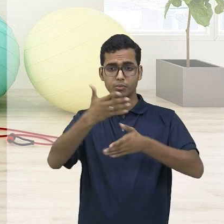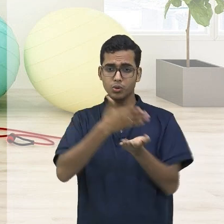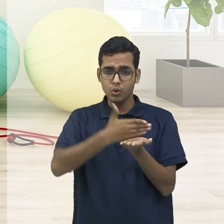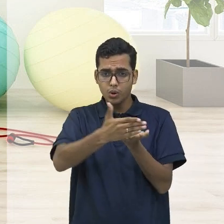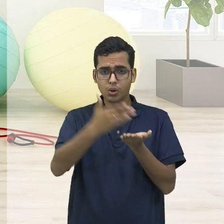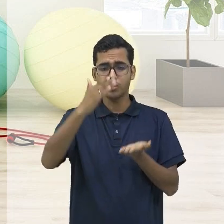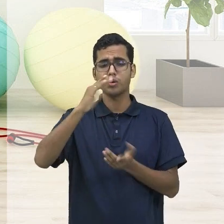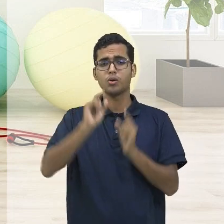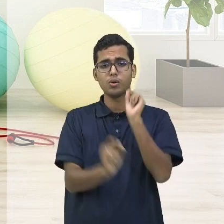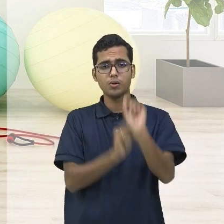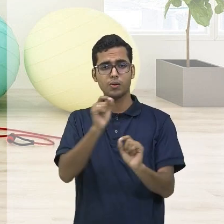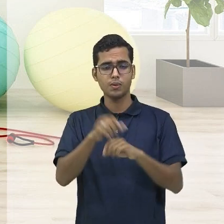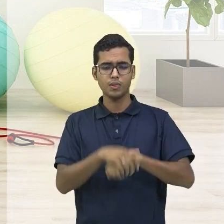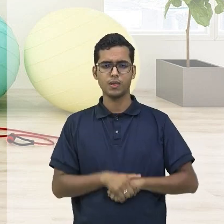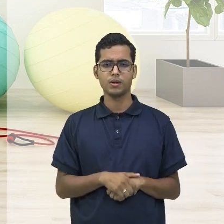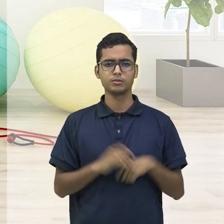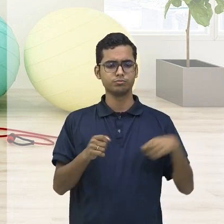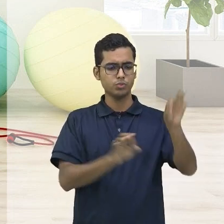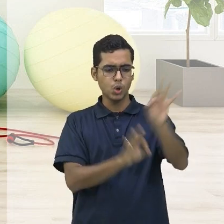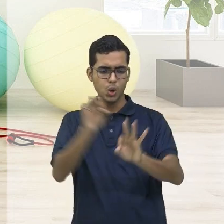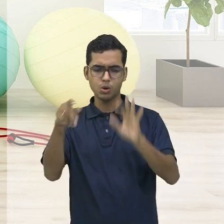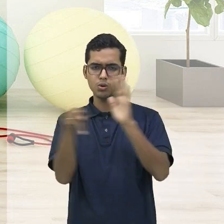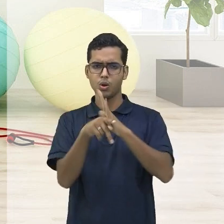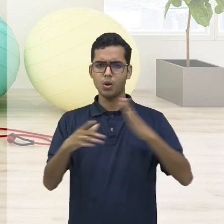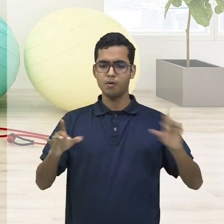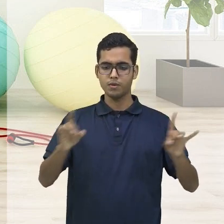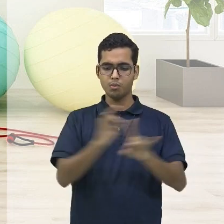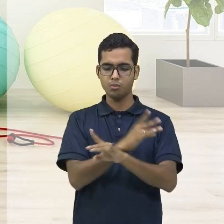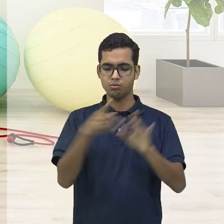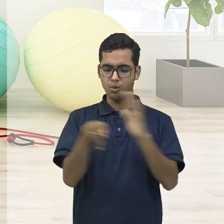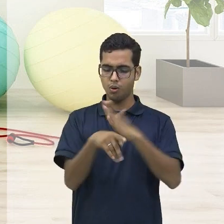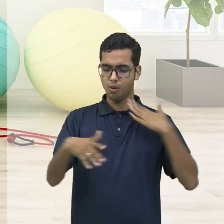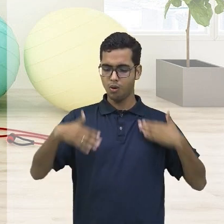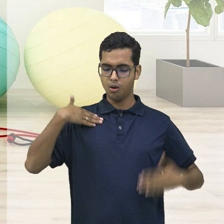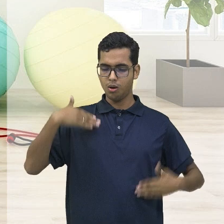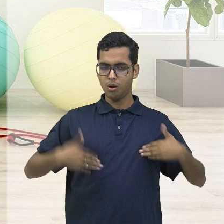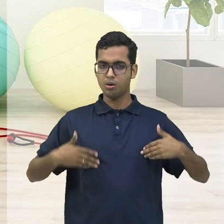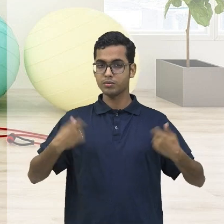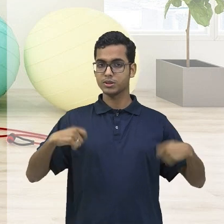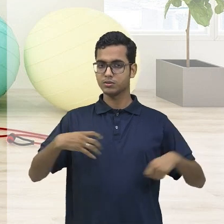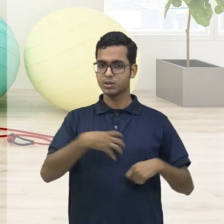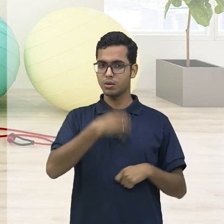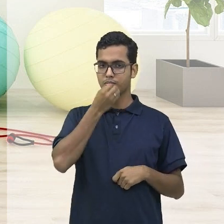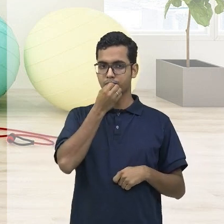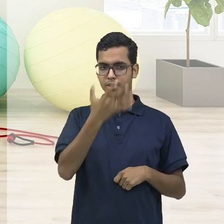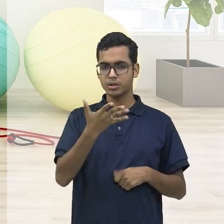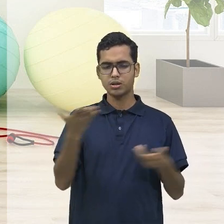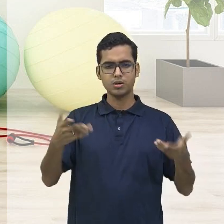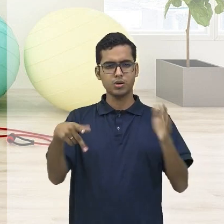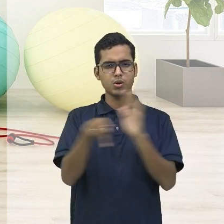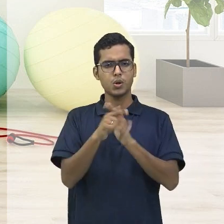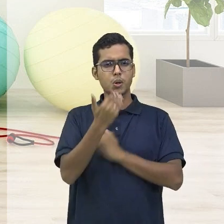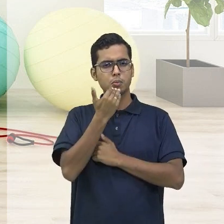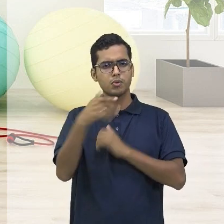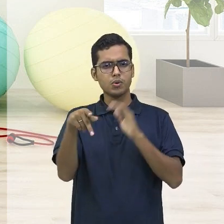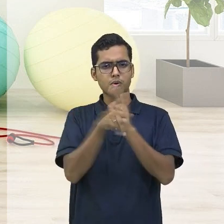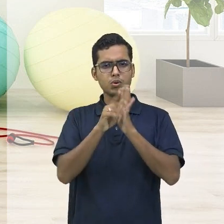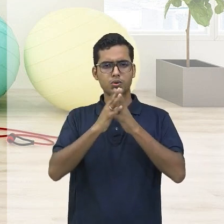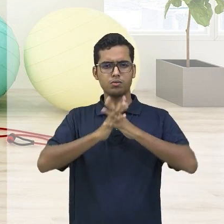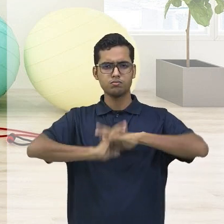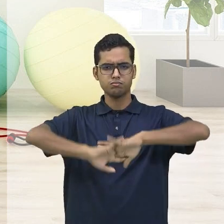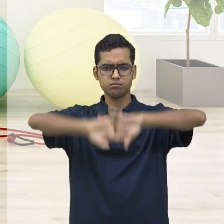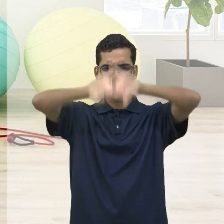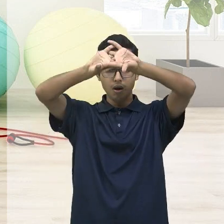a gente tem o quê? Que preparar o nosso corpo, não é mesmo? Então, vou pedir para vocês esticarem um pouquinho os